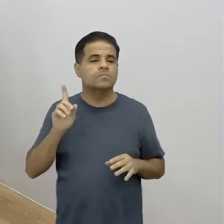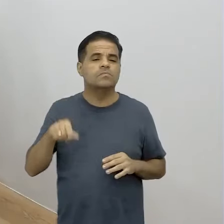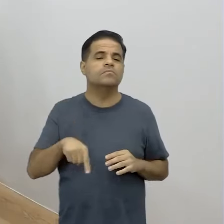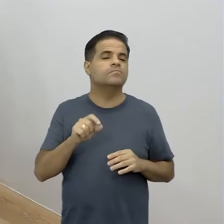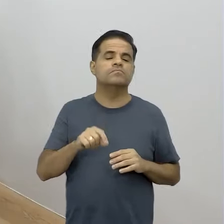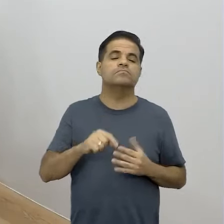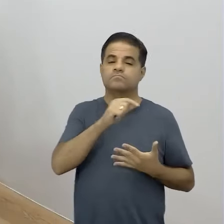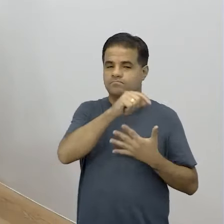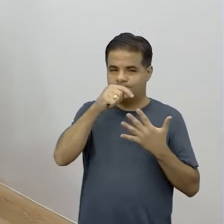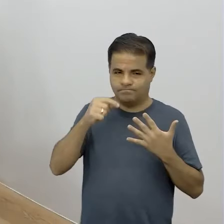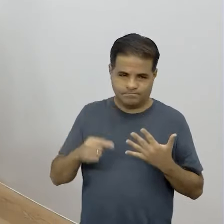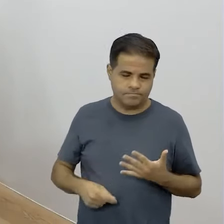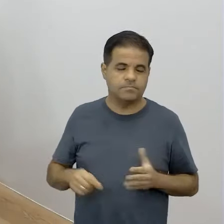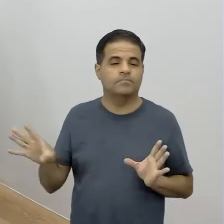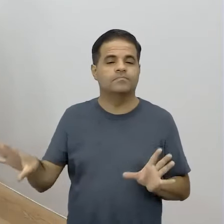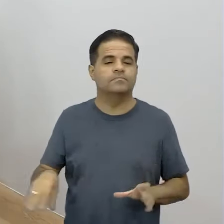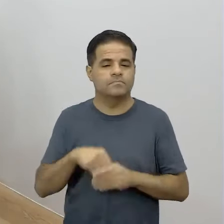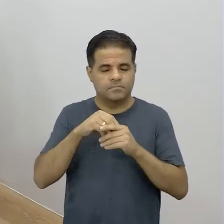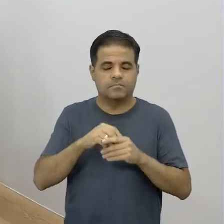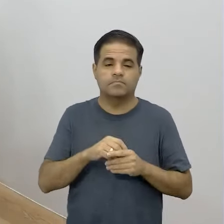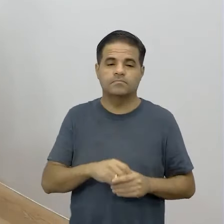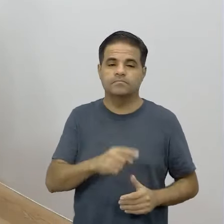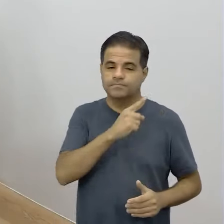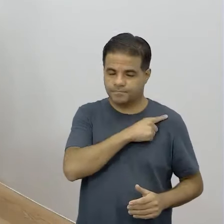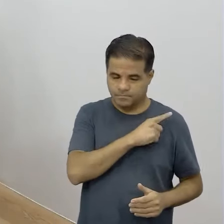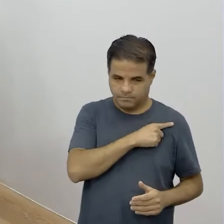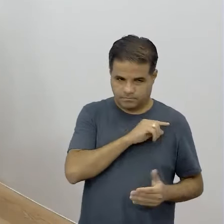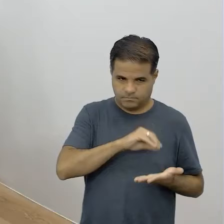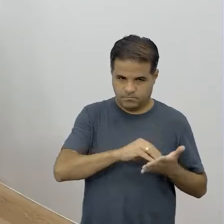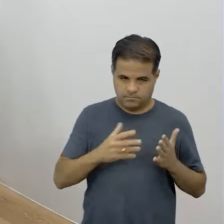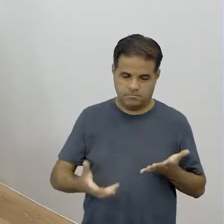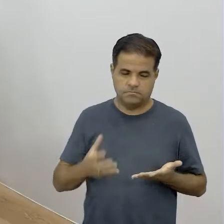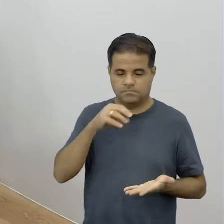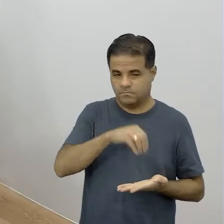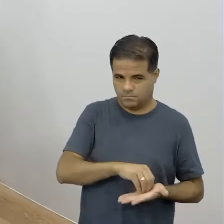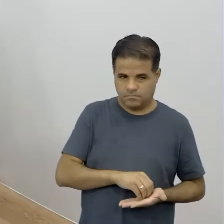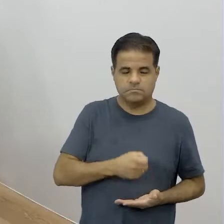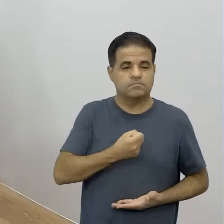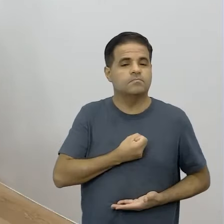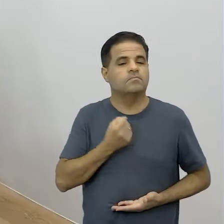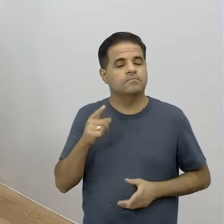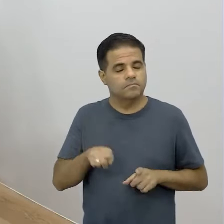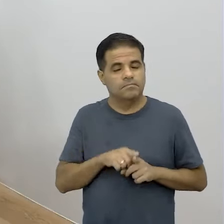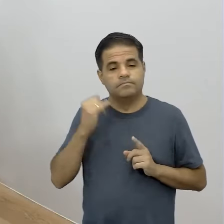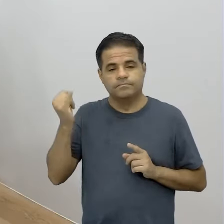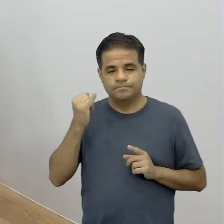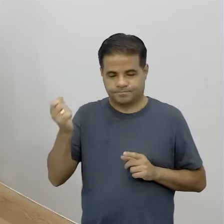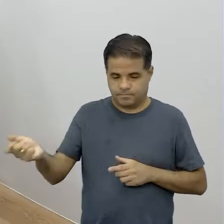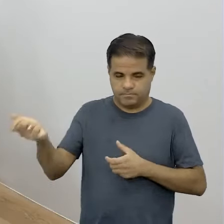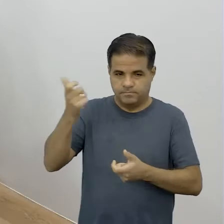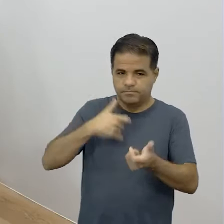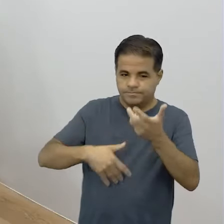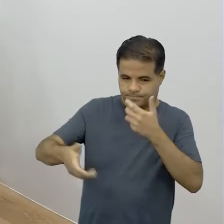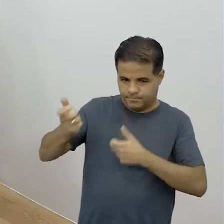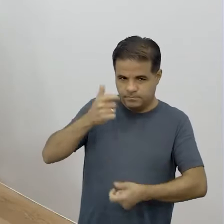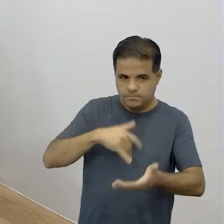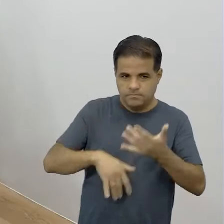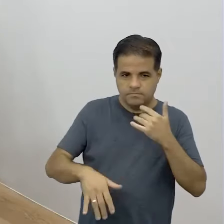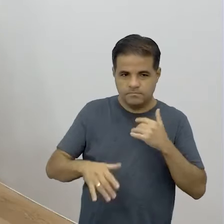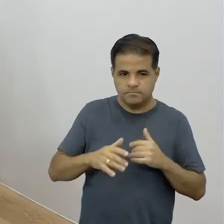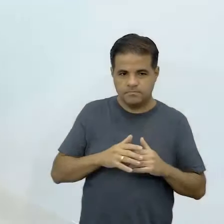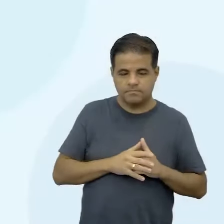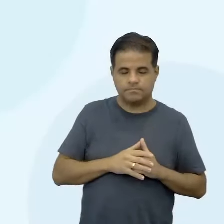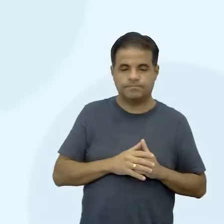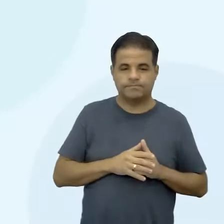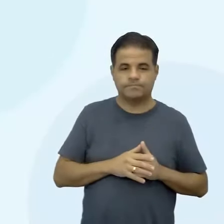são os componentes que compõem a primeira unidade curricular, que é o Números Também Importam, que ele estava explicando aí para a gente, tá bom? Então, produção,